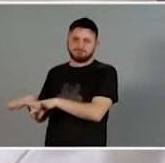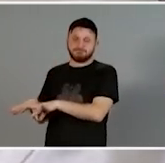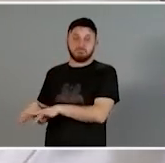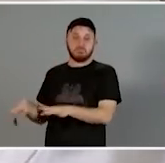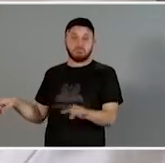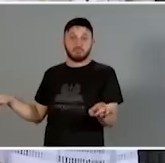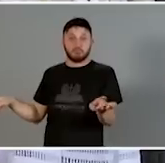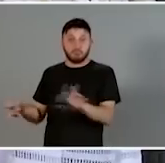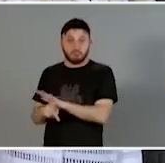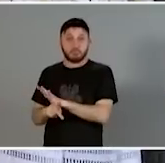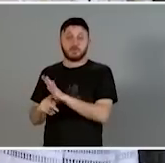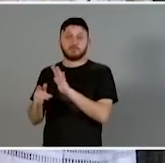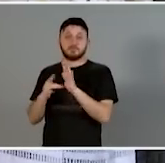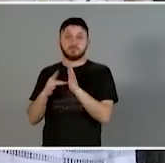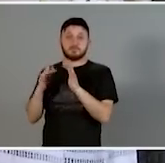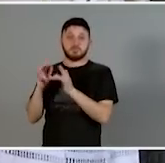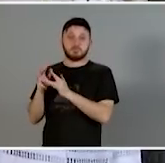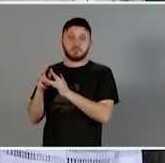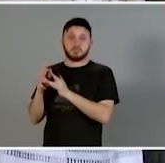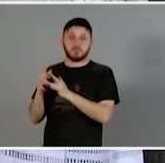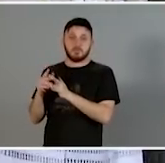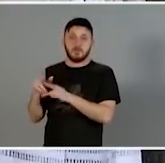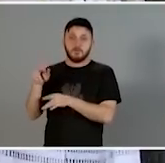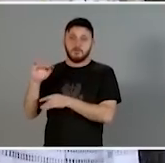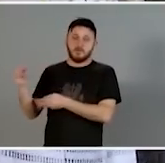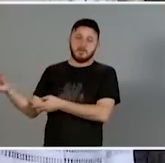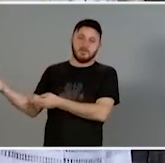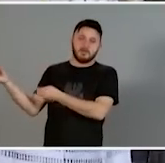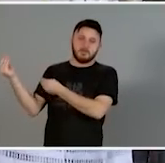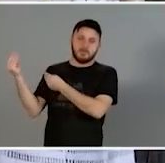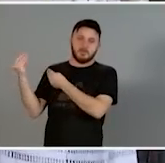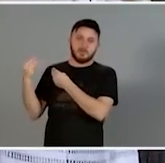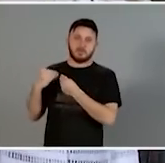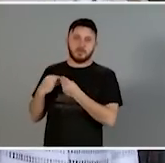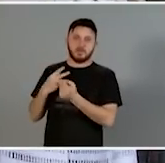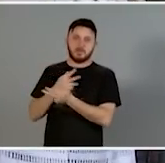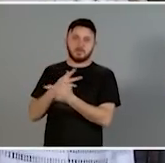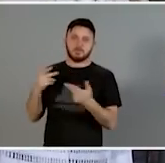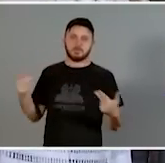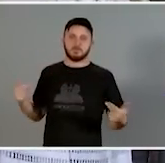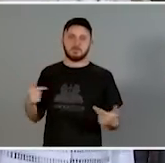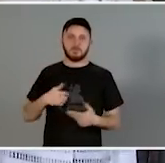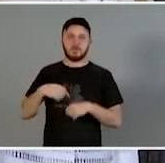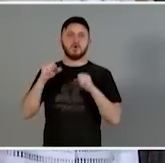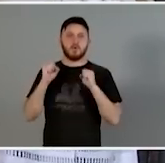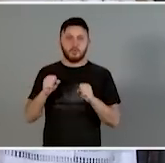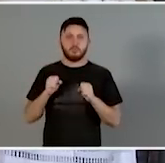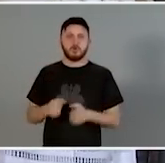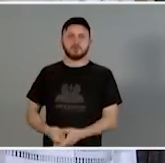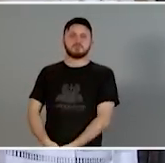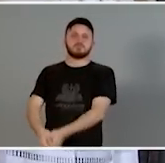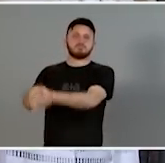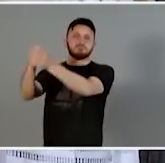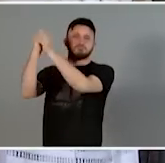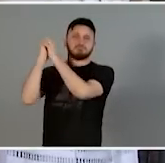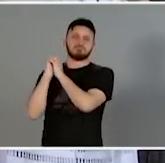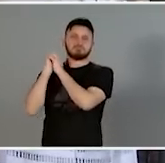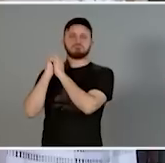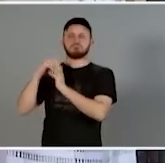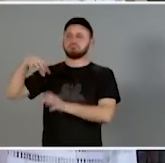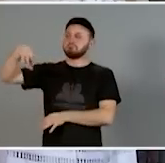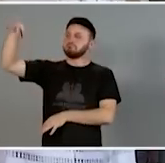próprio Jesus vai me dar aquilo que eu posso carregar.